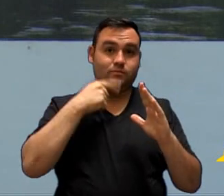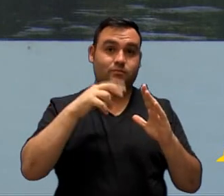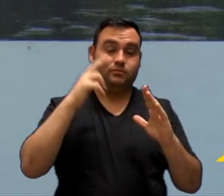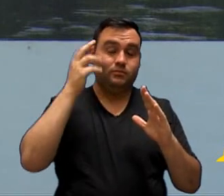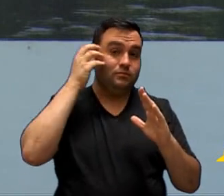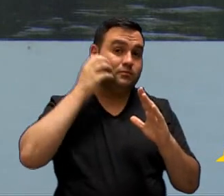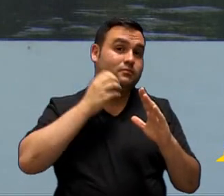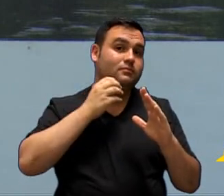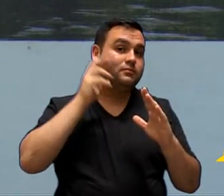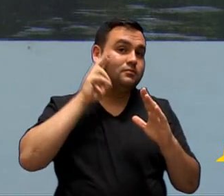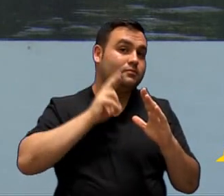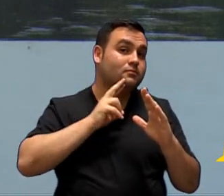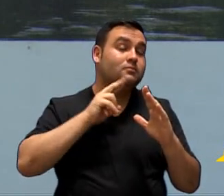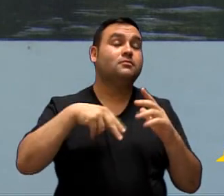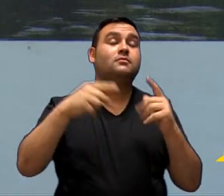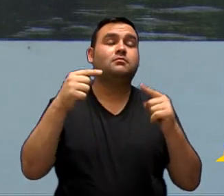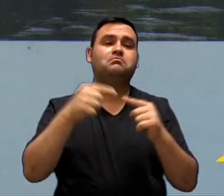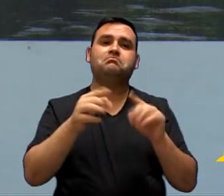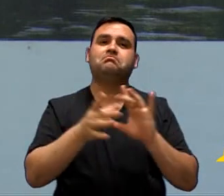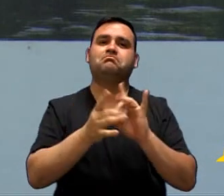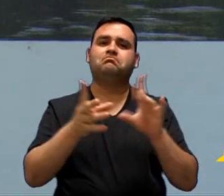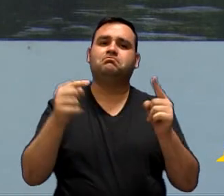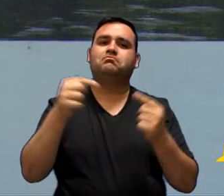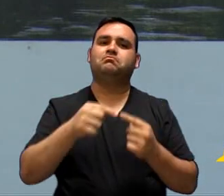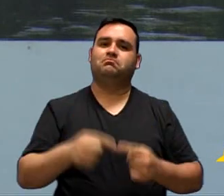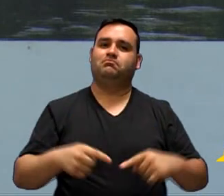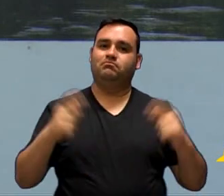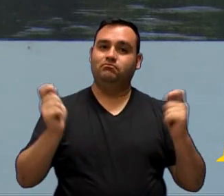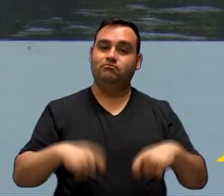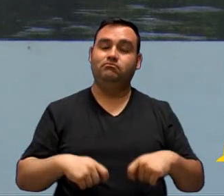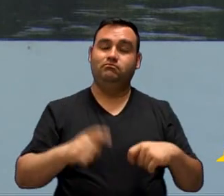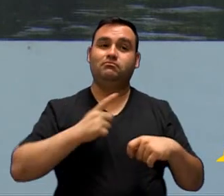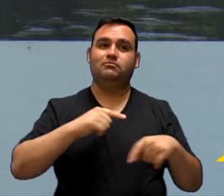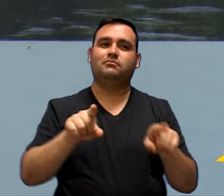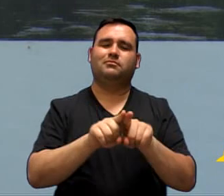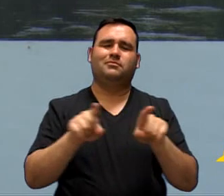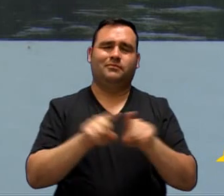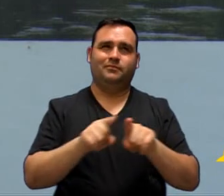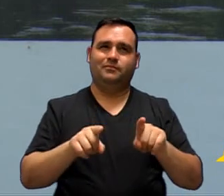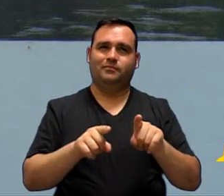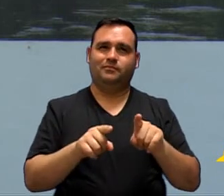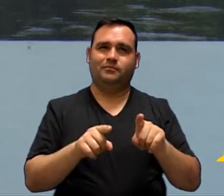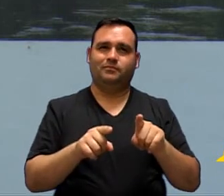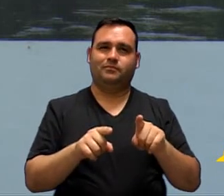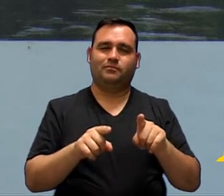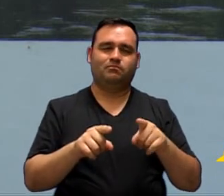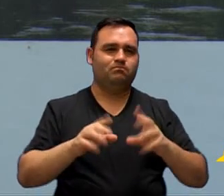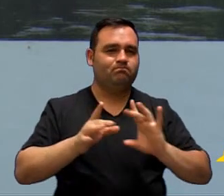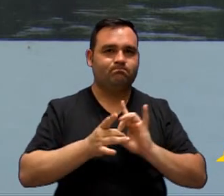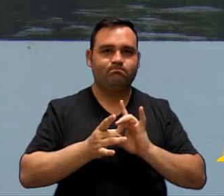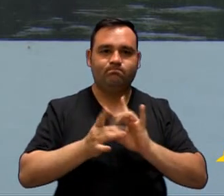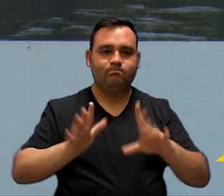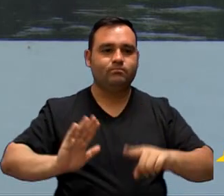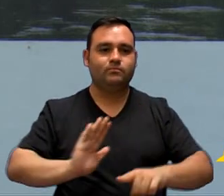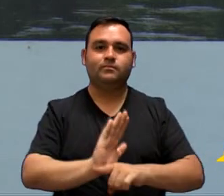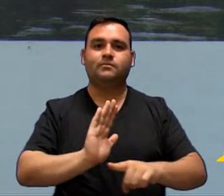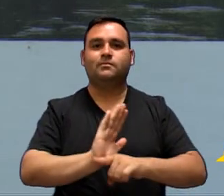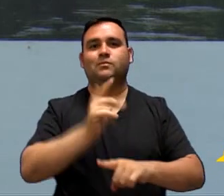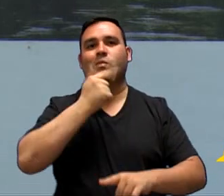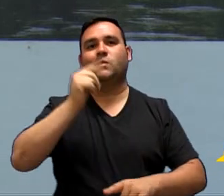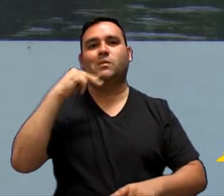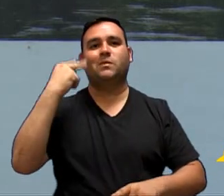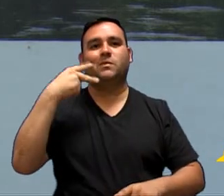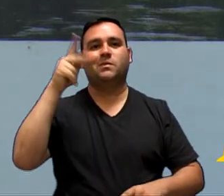Santos, que permitiu sua implantação e contou com o irrestrito amparo do